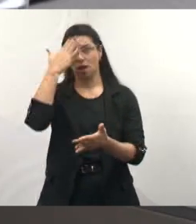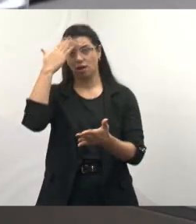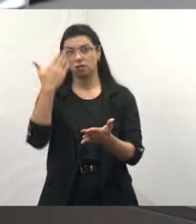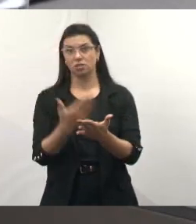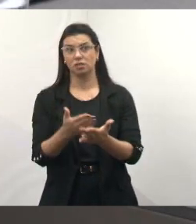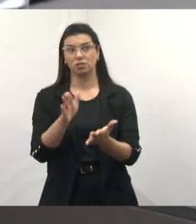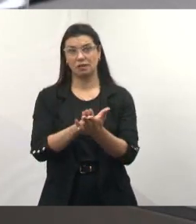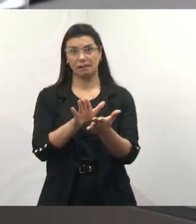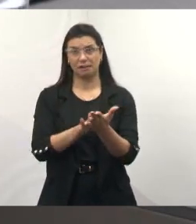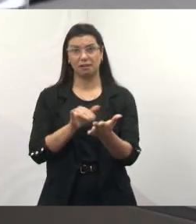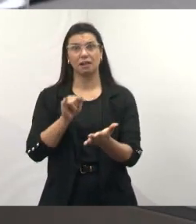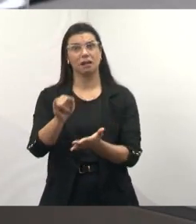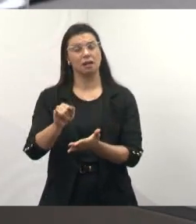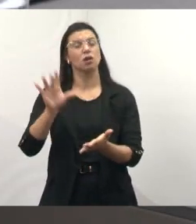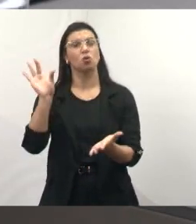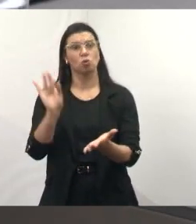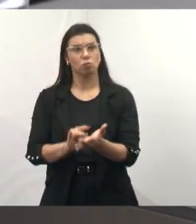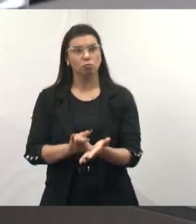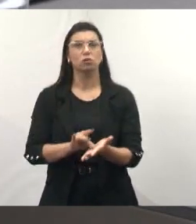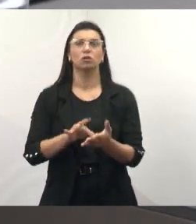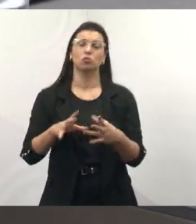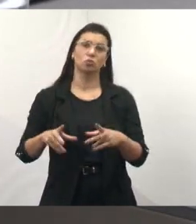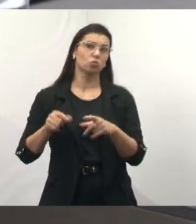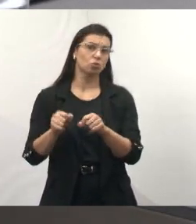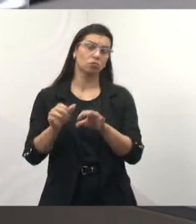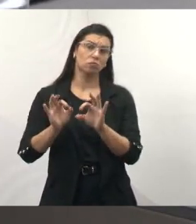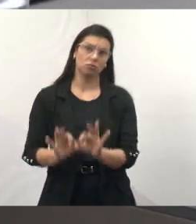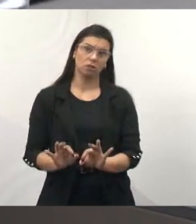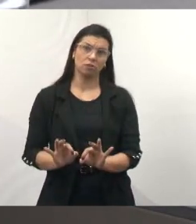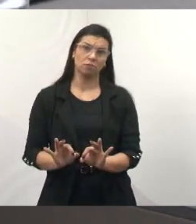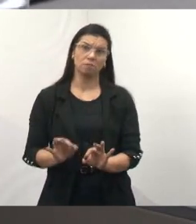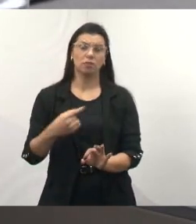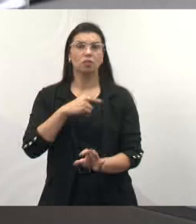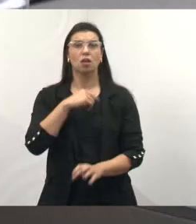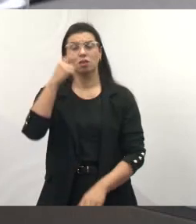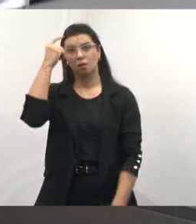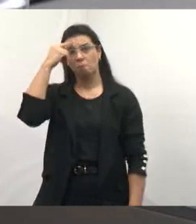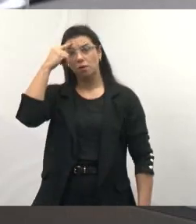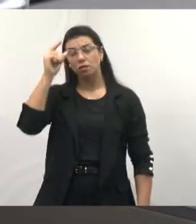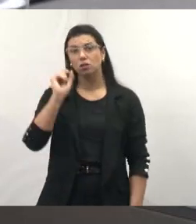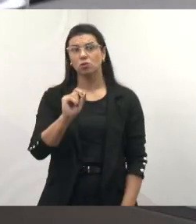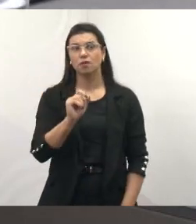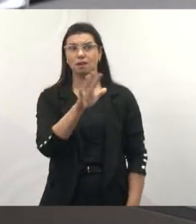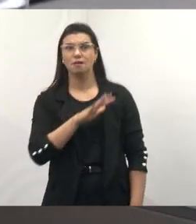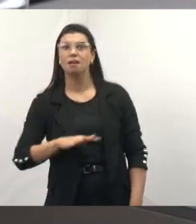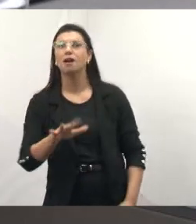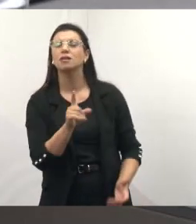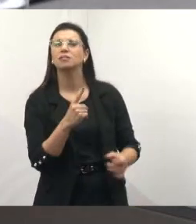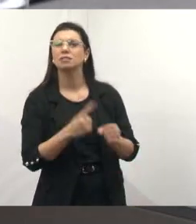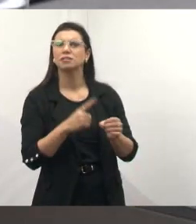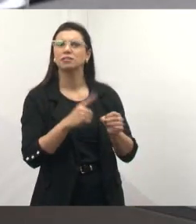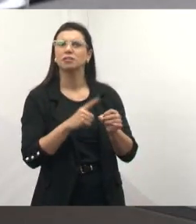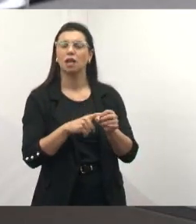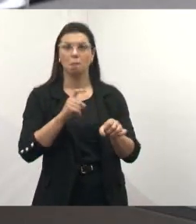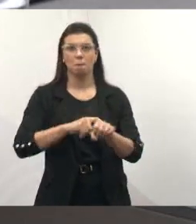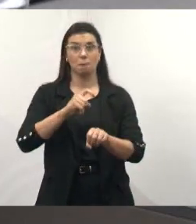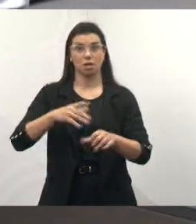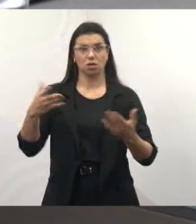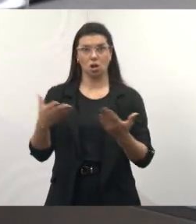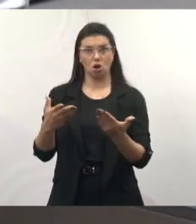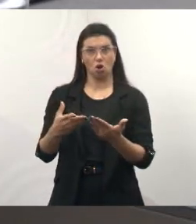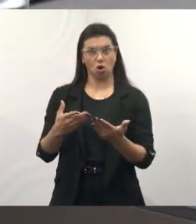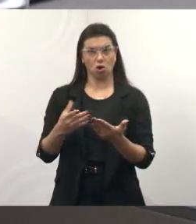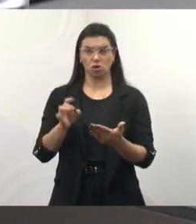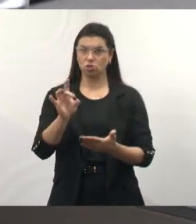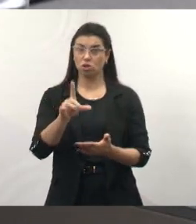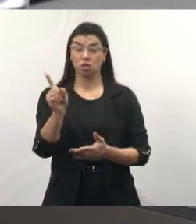está sendo feito o que tem que ser feito para a cidade. Nós estamos pensando na cidade, a cidade está sendo pensada não para esse momento agora. Não é?